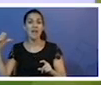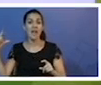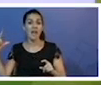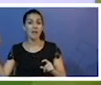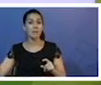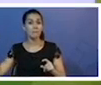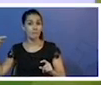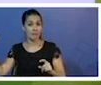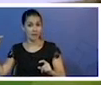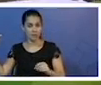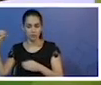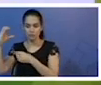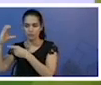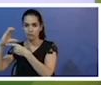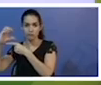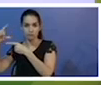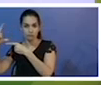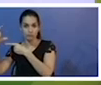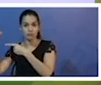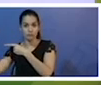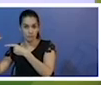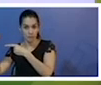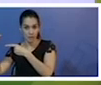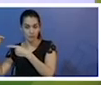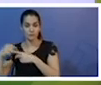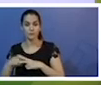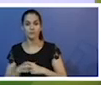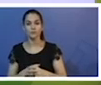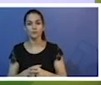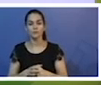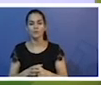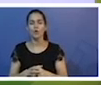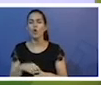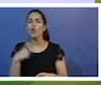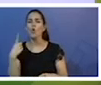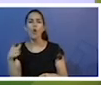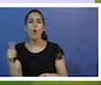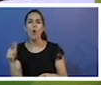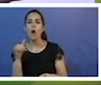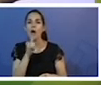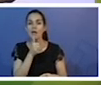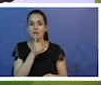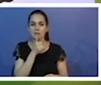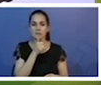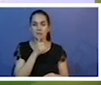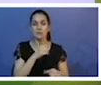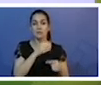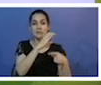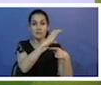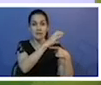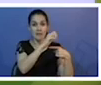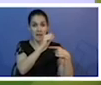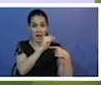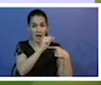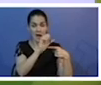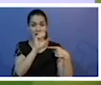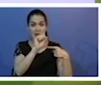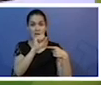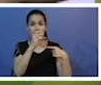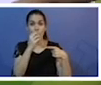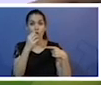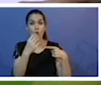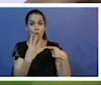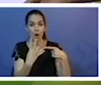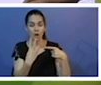essas cargas. Nesse segundo exemplo, a gente tem aqui o CaSO4, que é um sal, que é o sulfato